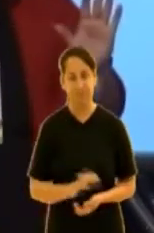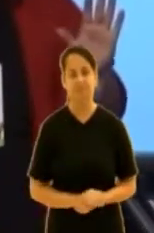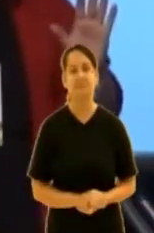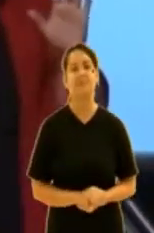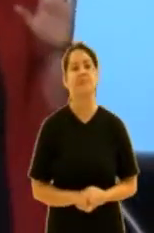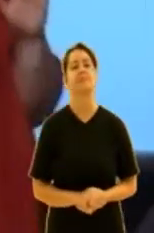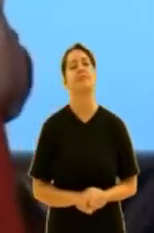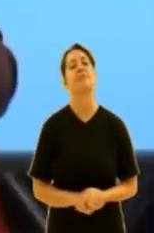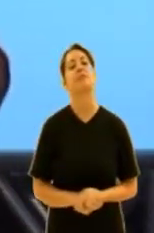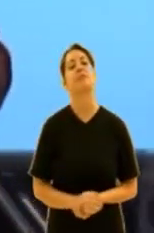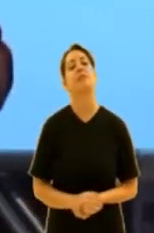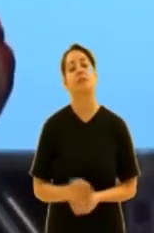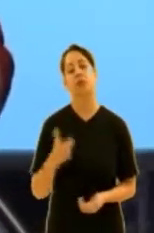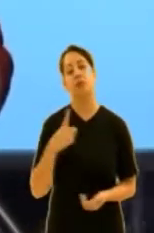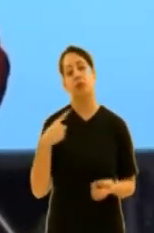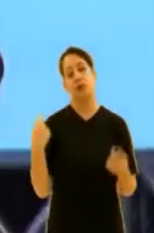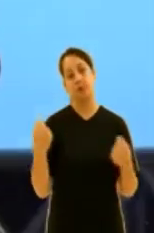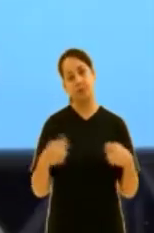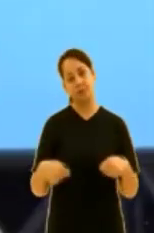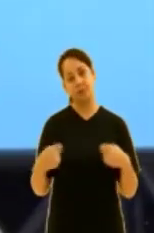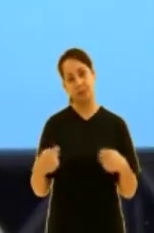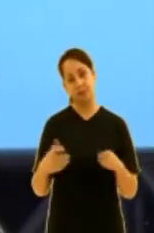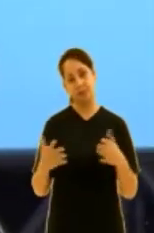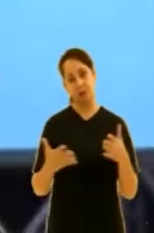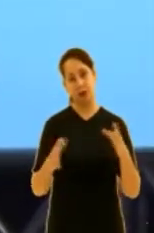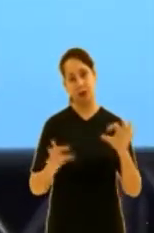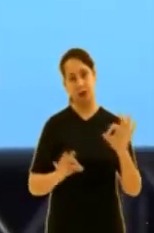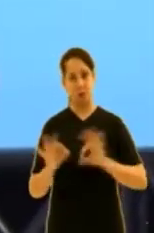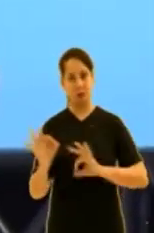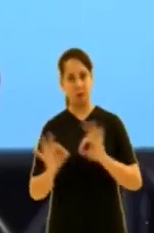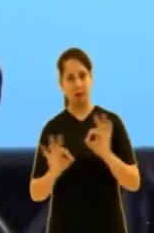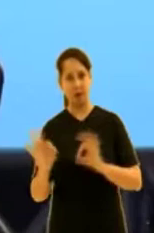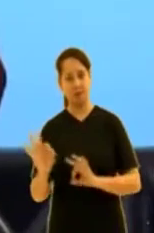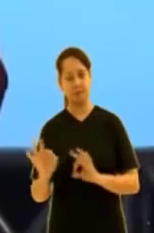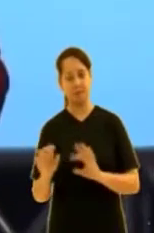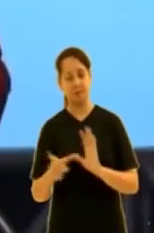Nós tivemos que mexer agora na saída.